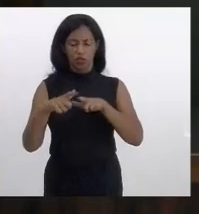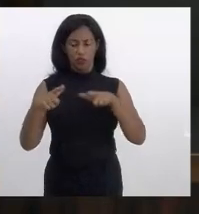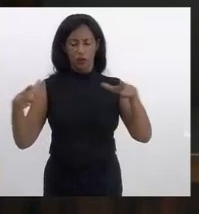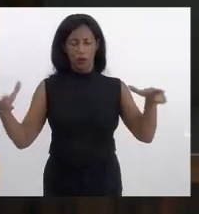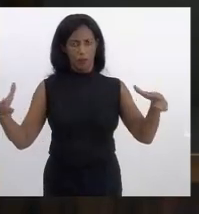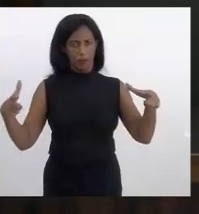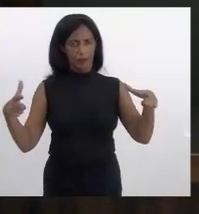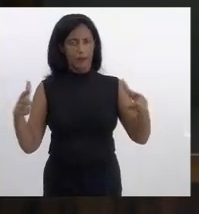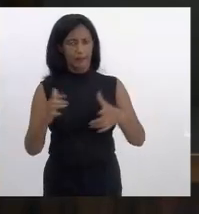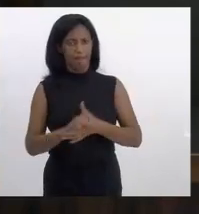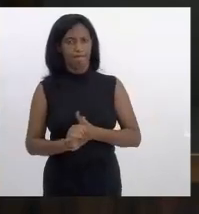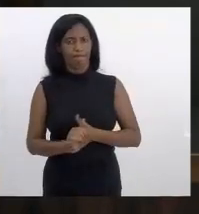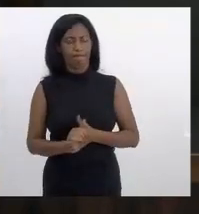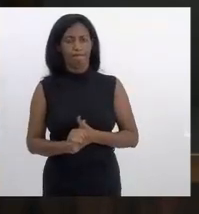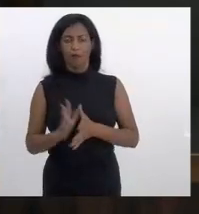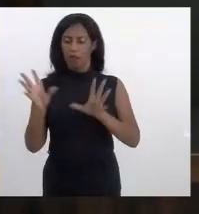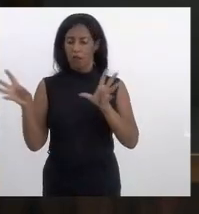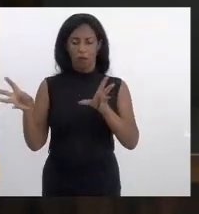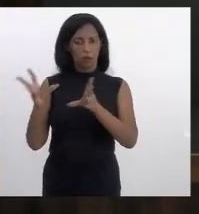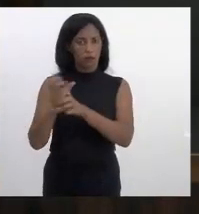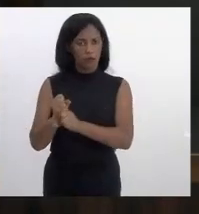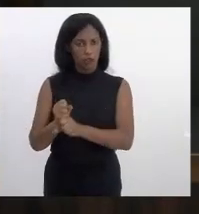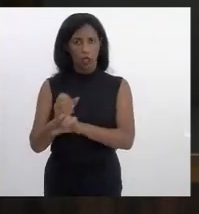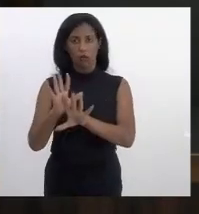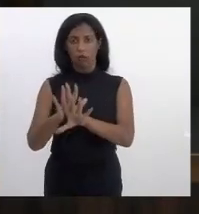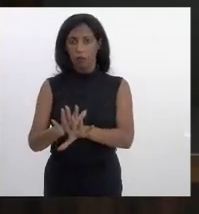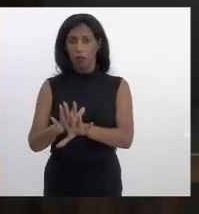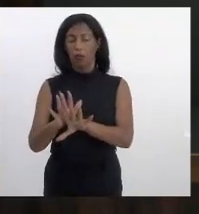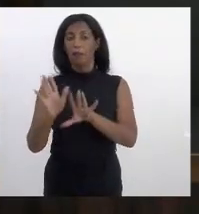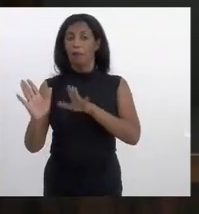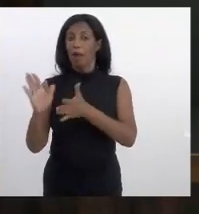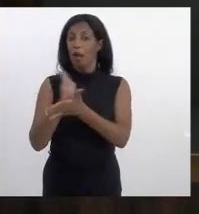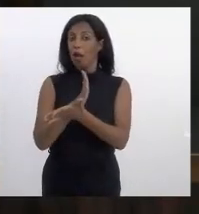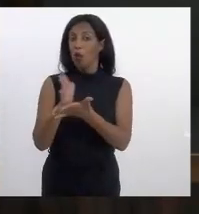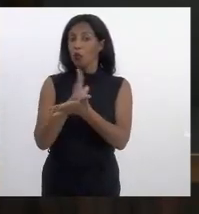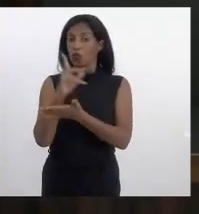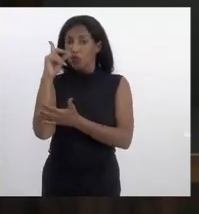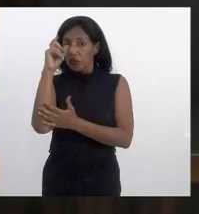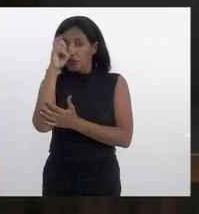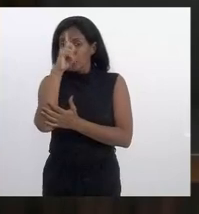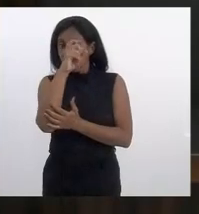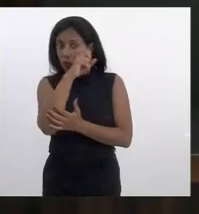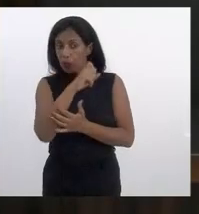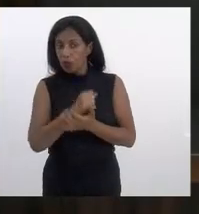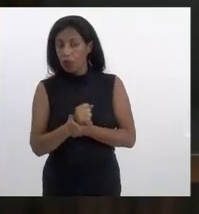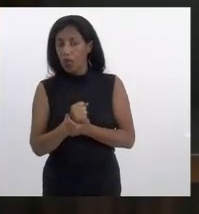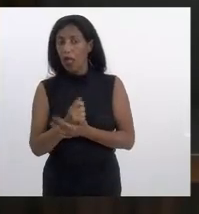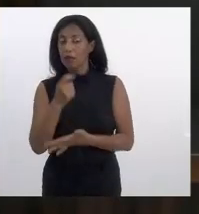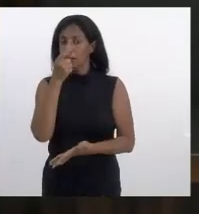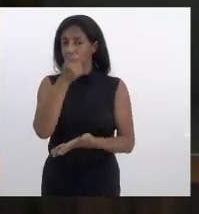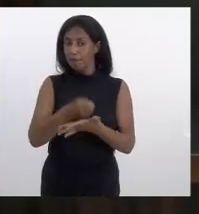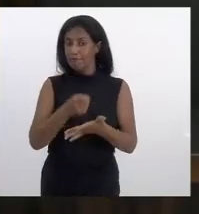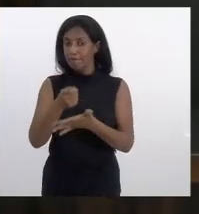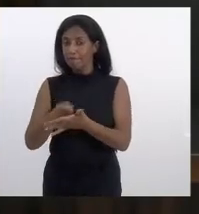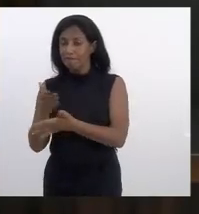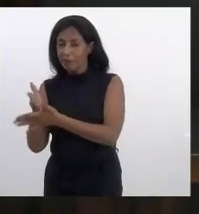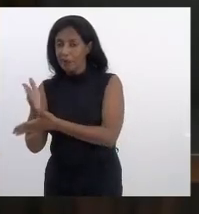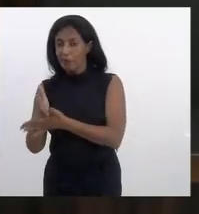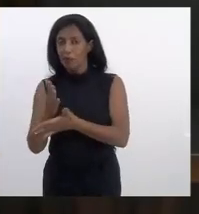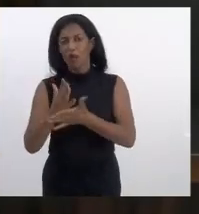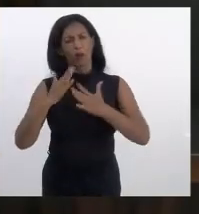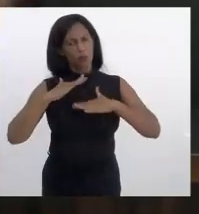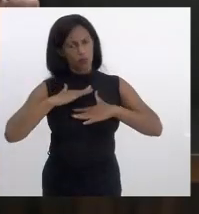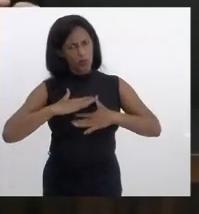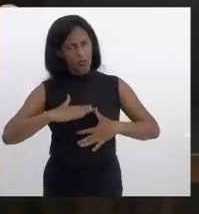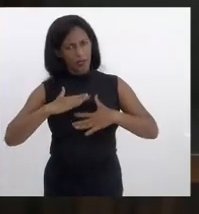ampliar essa questão esse não tá com o ponto não está fechado mas nós temos algumas dificuldades vão precisar enfrentar com muita